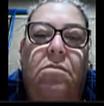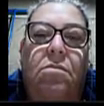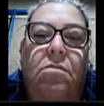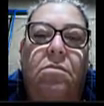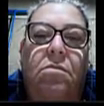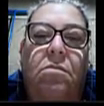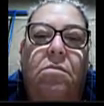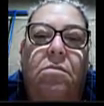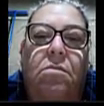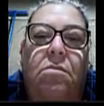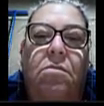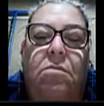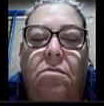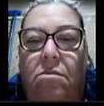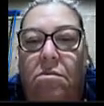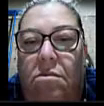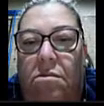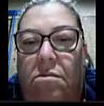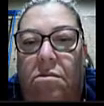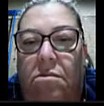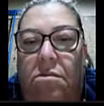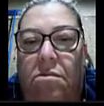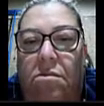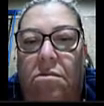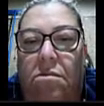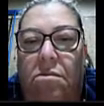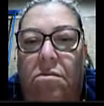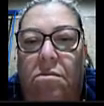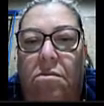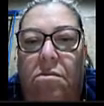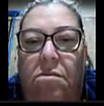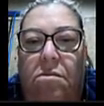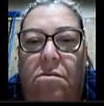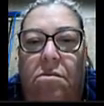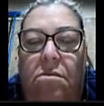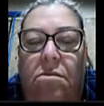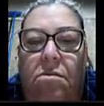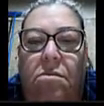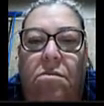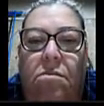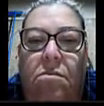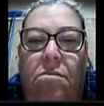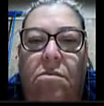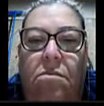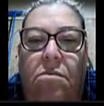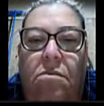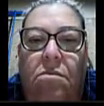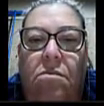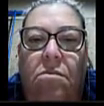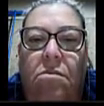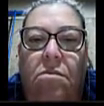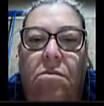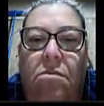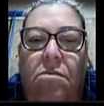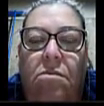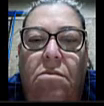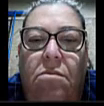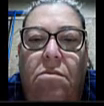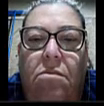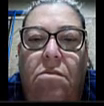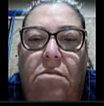e visitei a casa do Cândido Portinari e um dos rapazes que estavam lá até